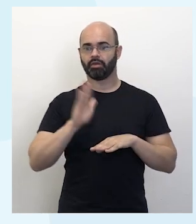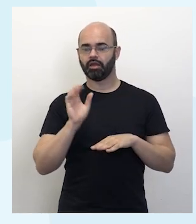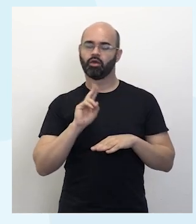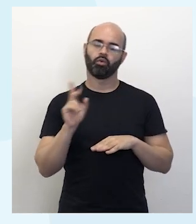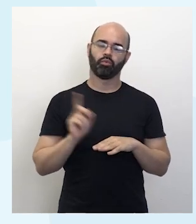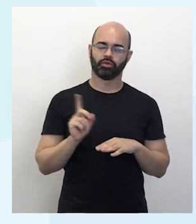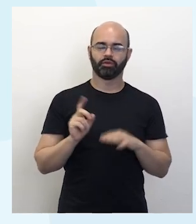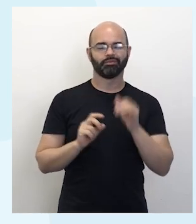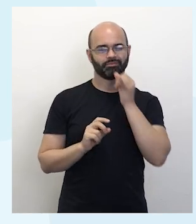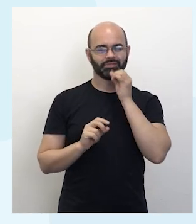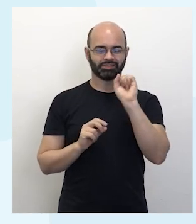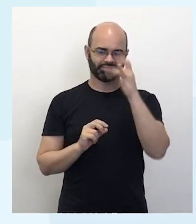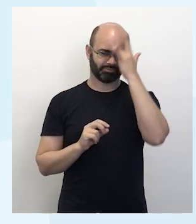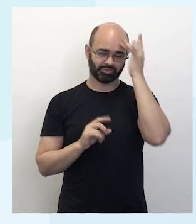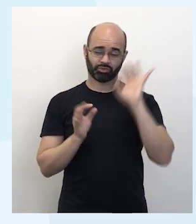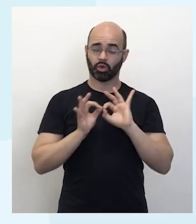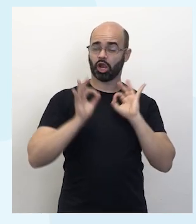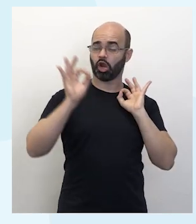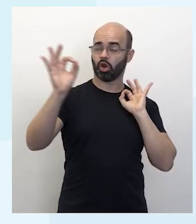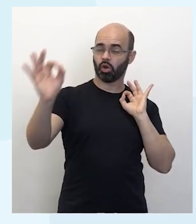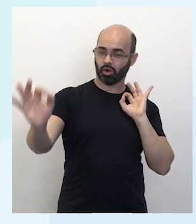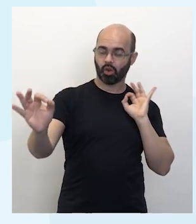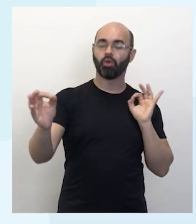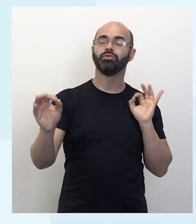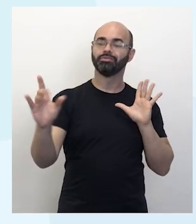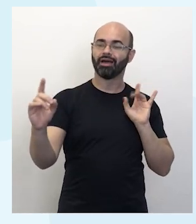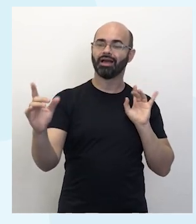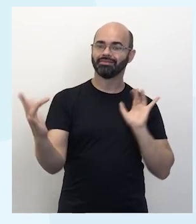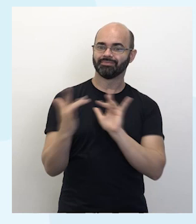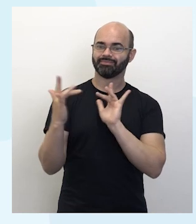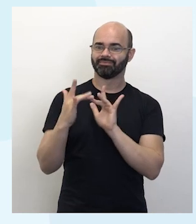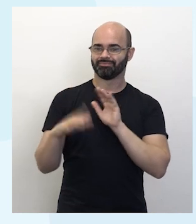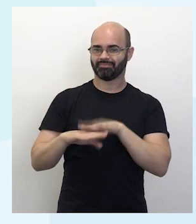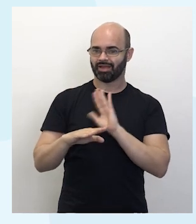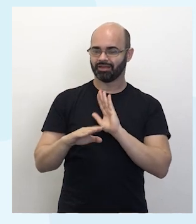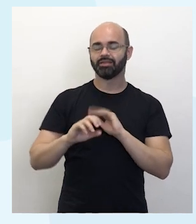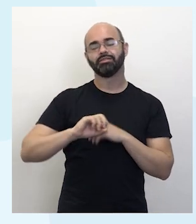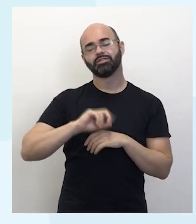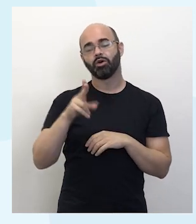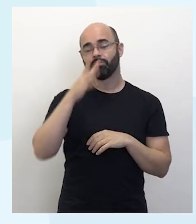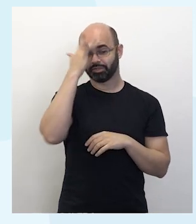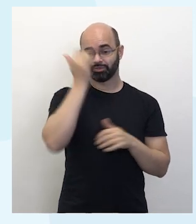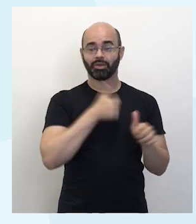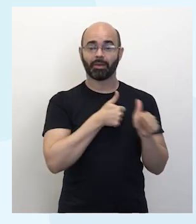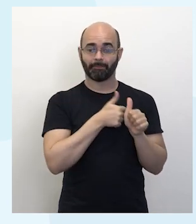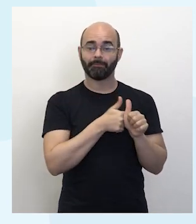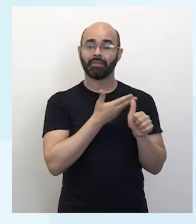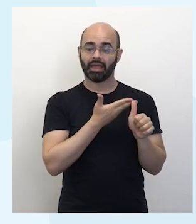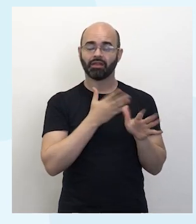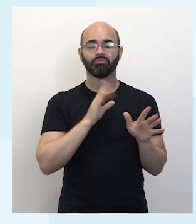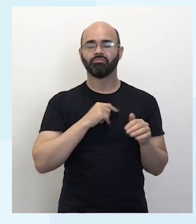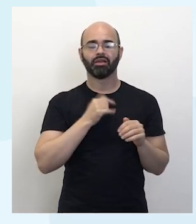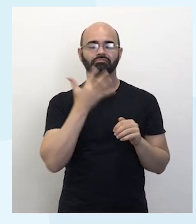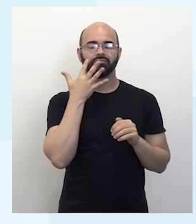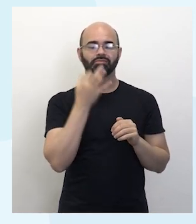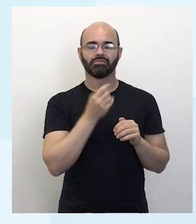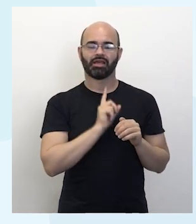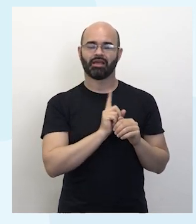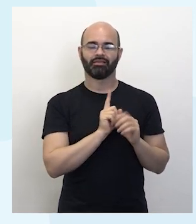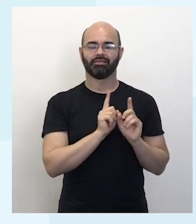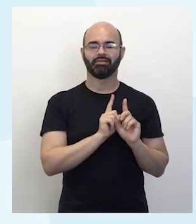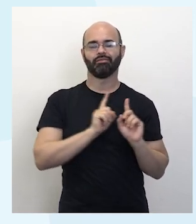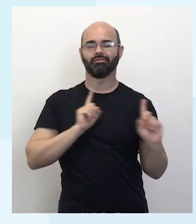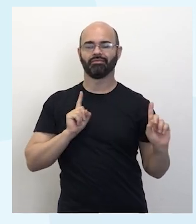quem vive distante ou gerando um distanciamento com pessoas do convívio diário. O que isso tem a ver com você e com o